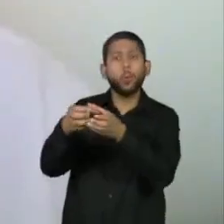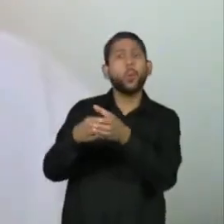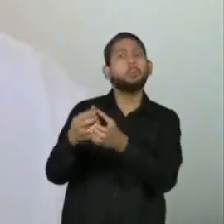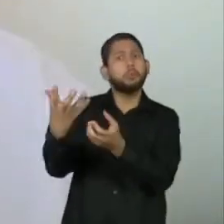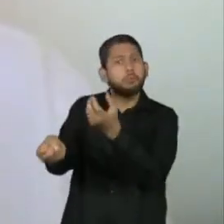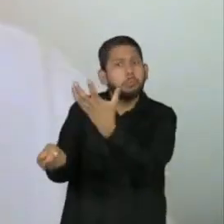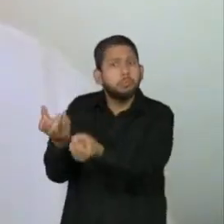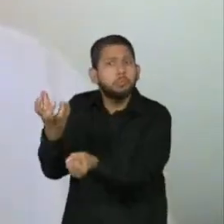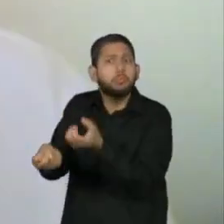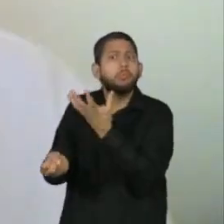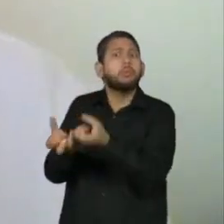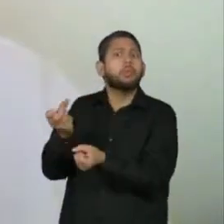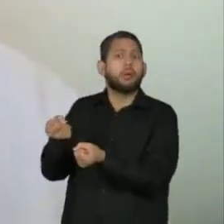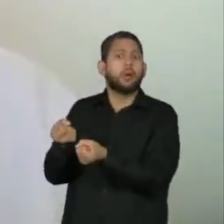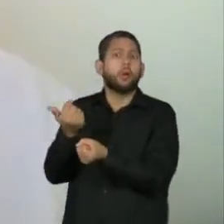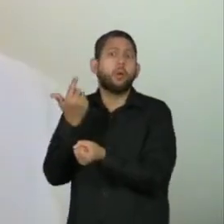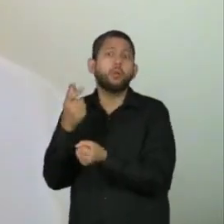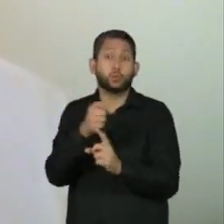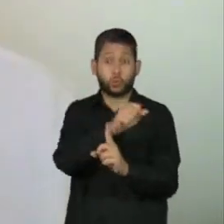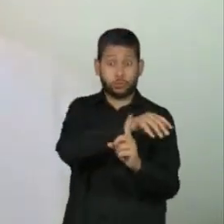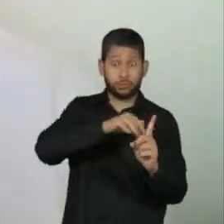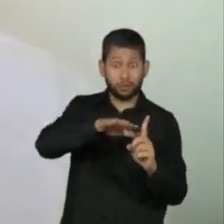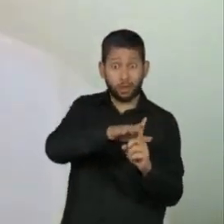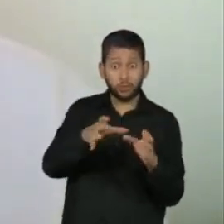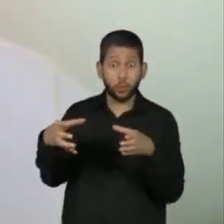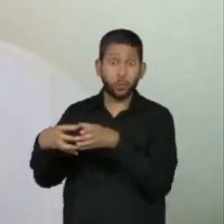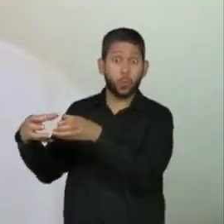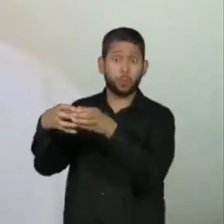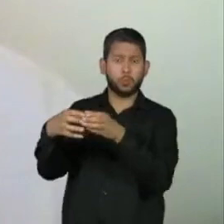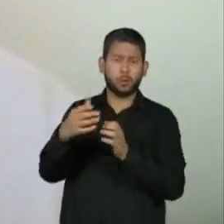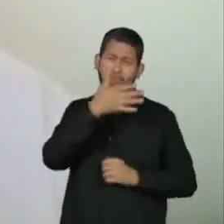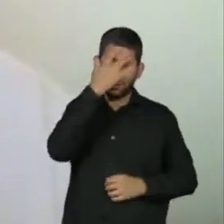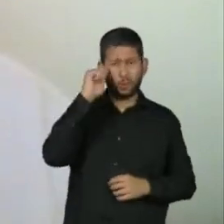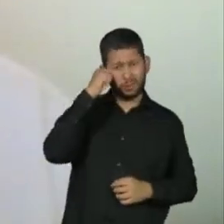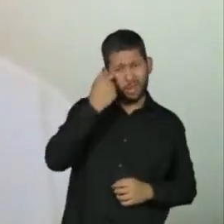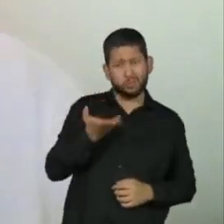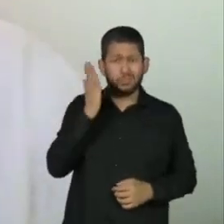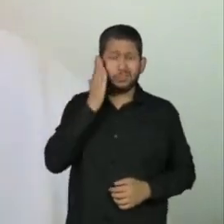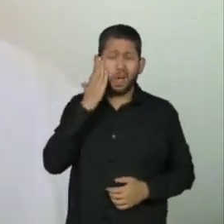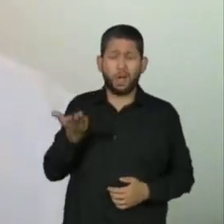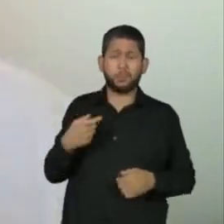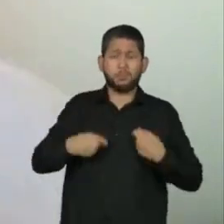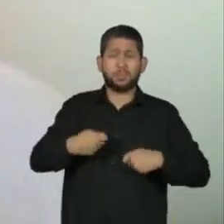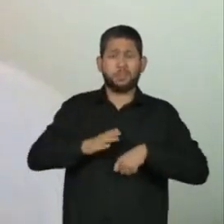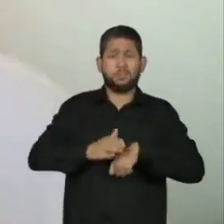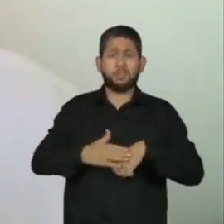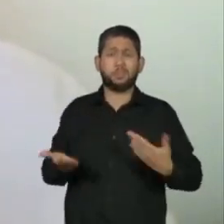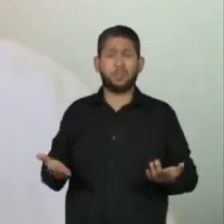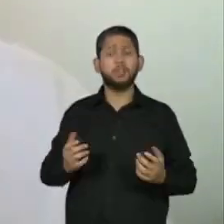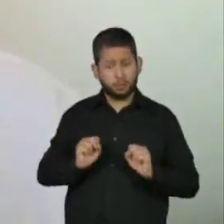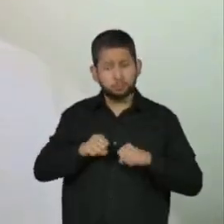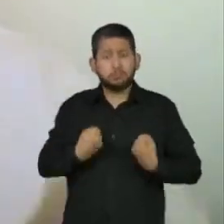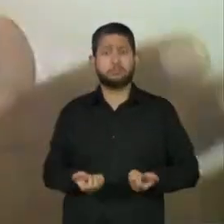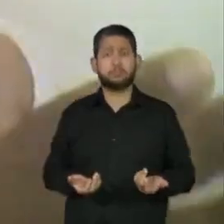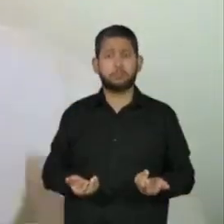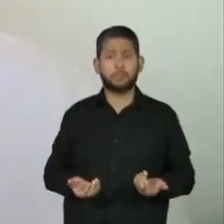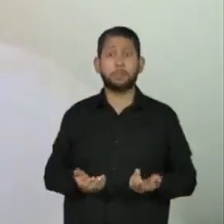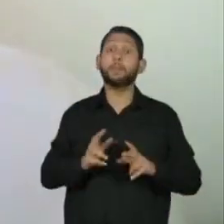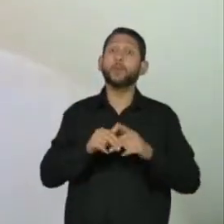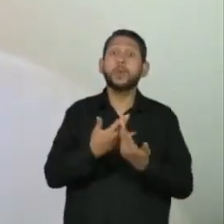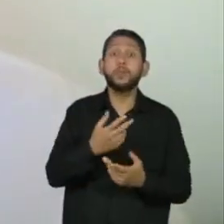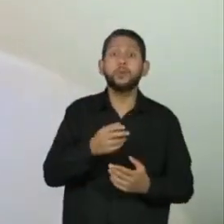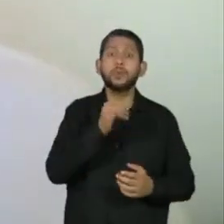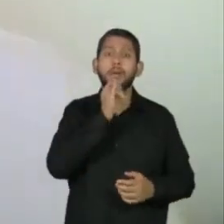tanto, mas de uma outra gama da sociedade. Os negros sempre souberam o que deveria ser feito e fizeram. Por isso que eu cito de